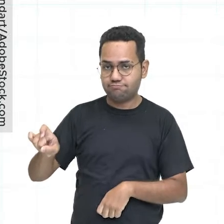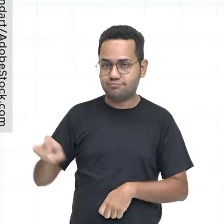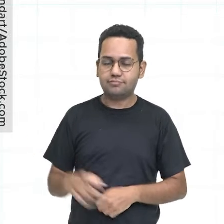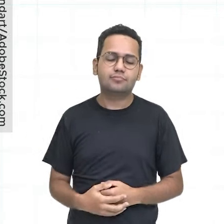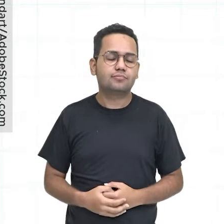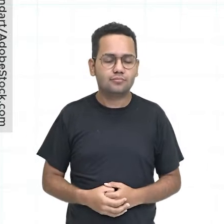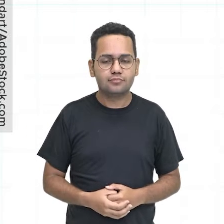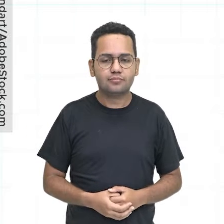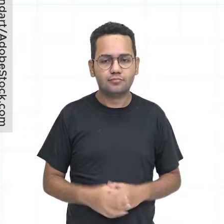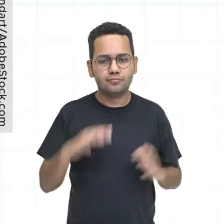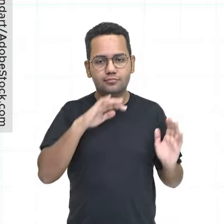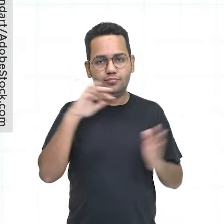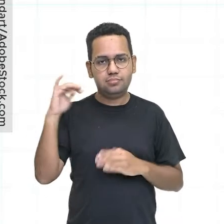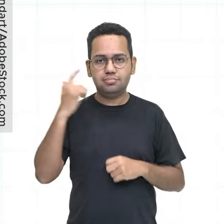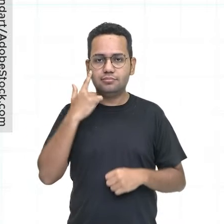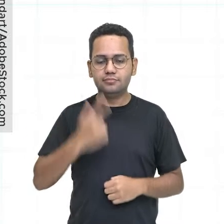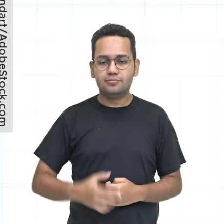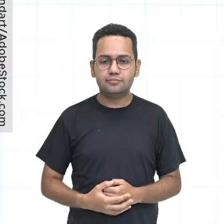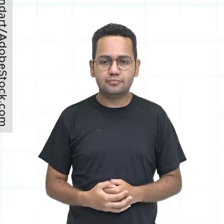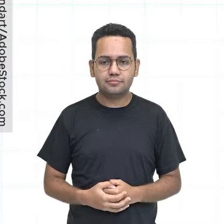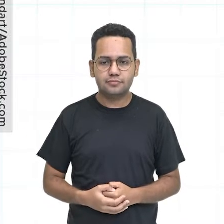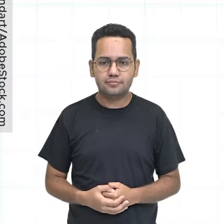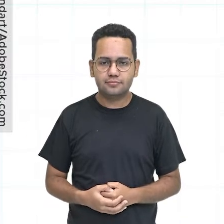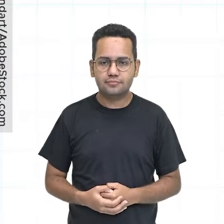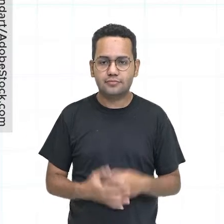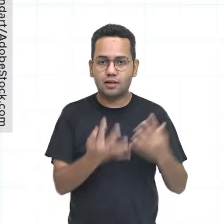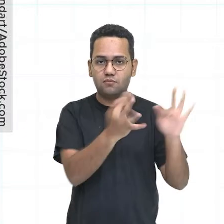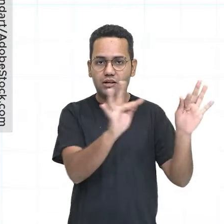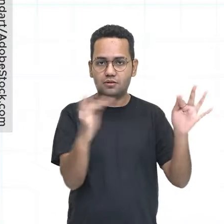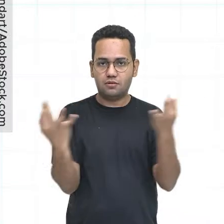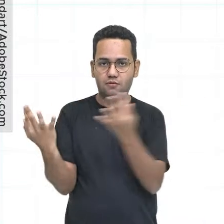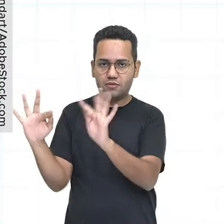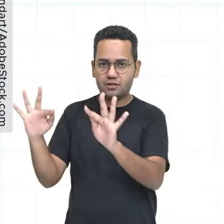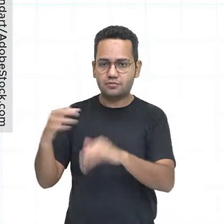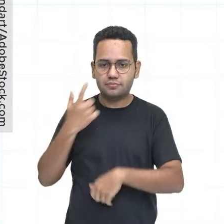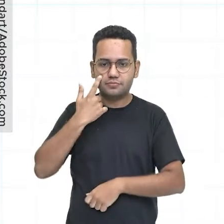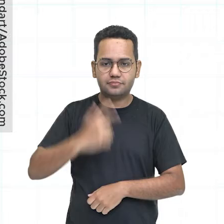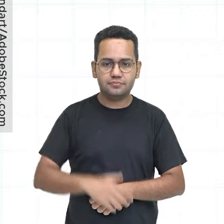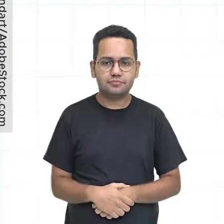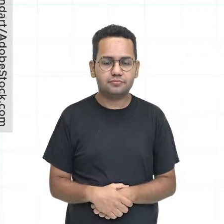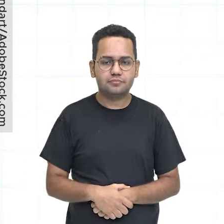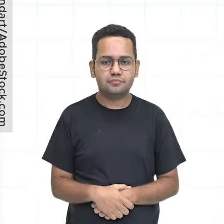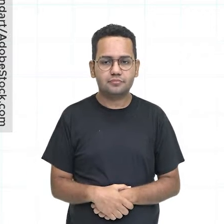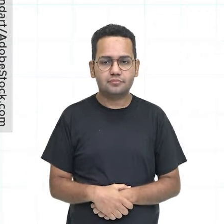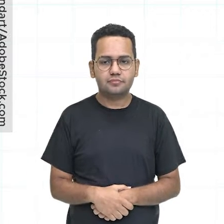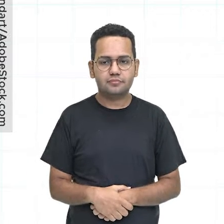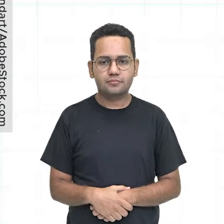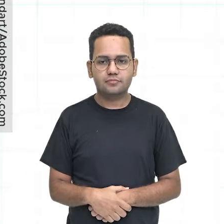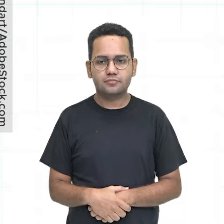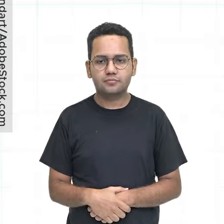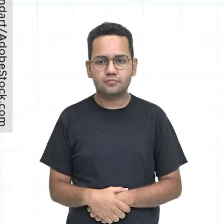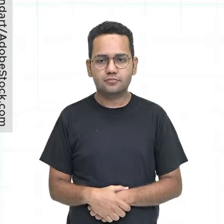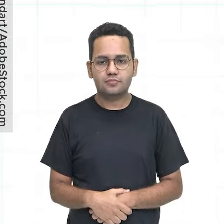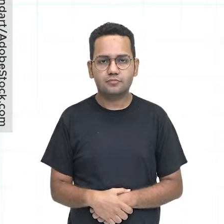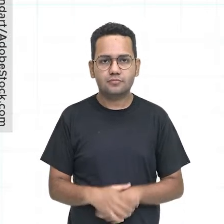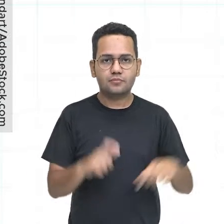nós temos aqui duas frases negativas para a gente começar. Repare no not.